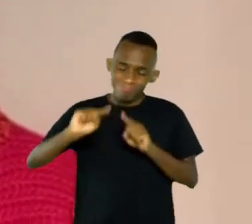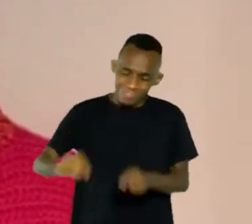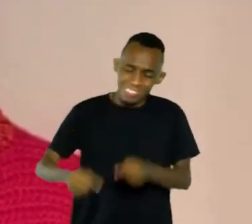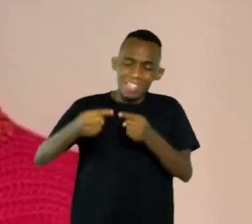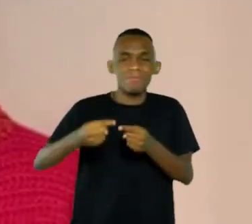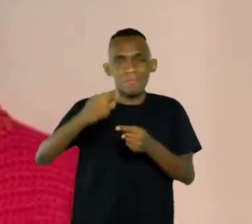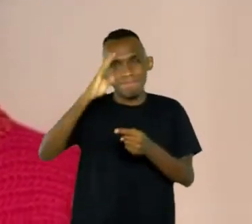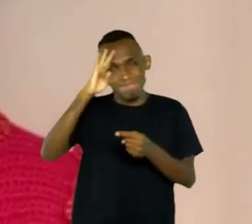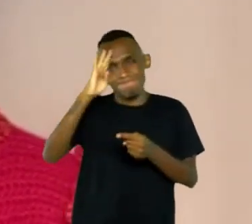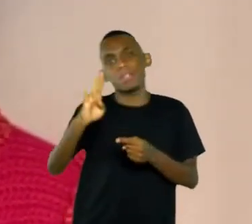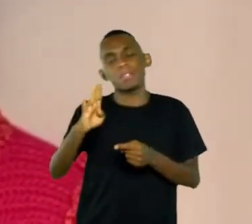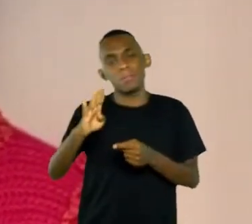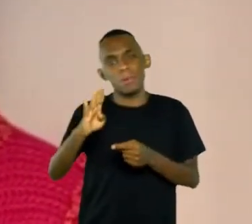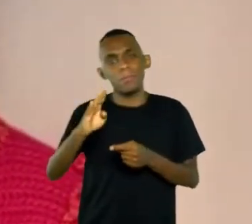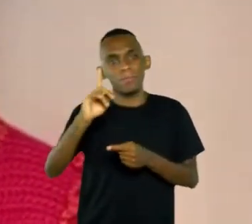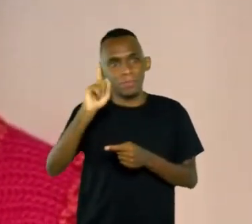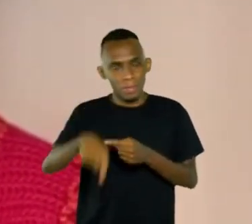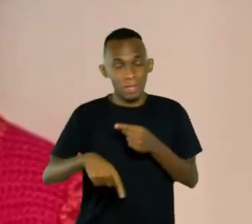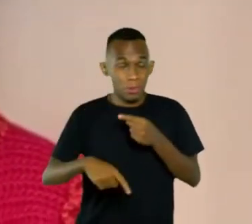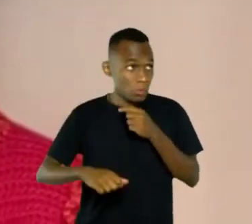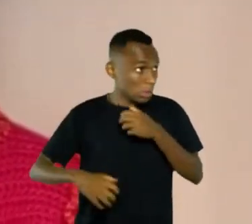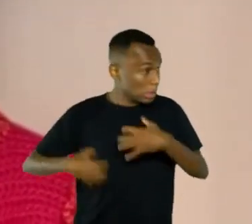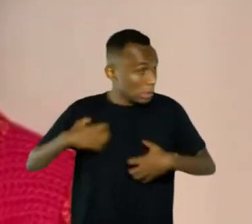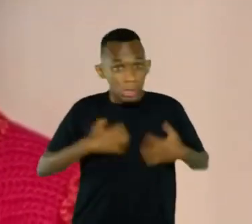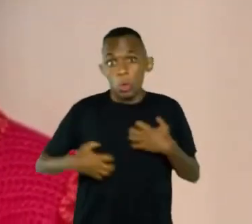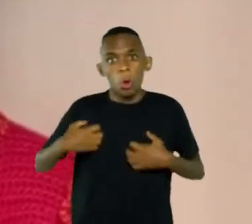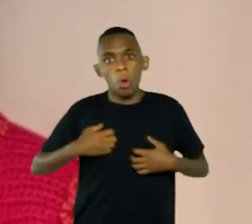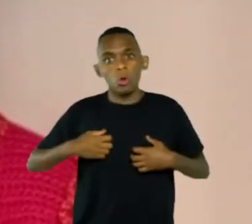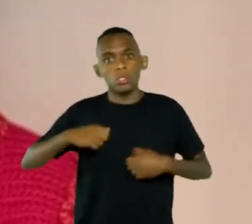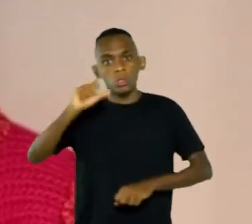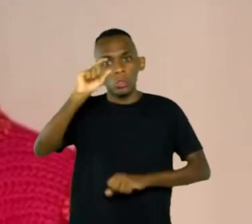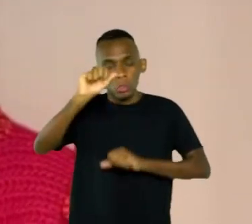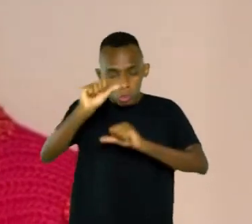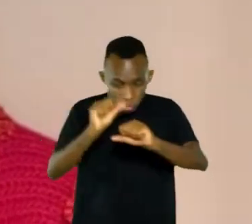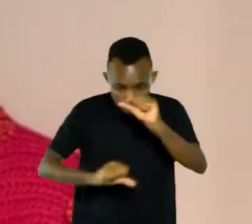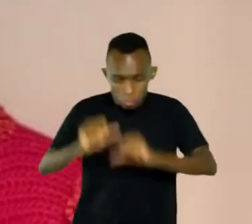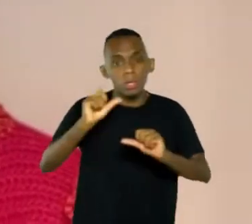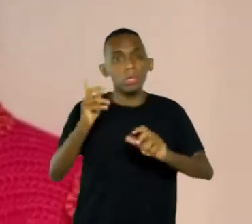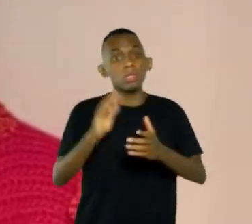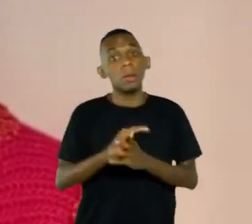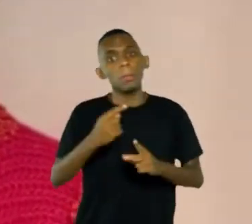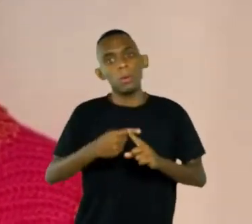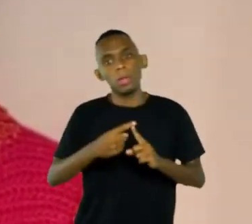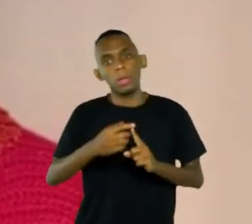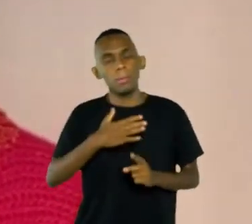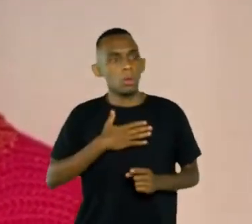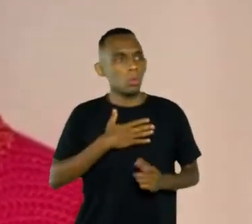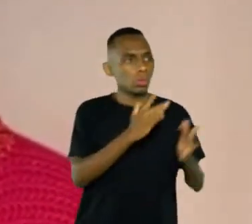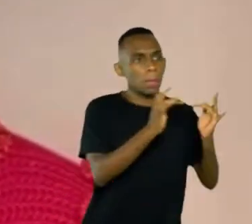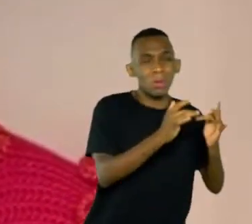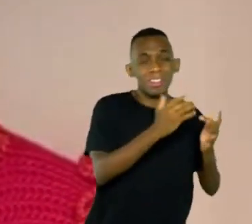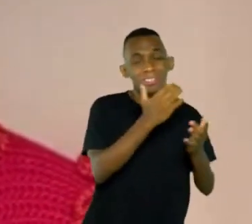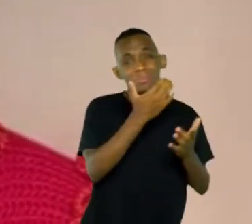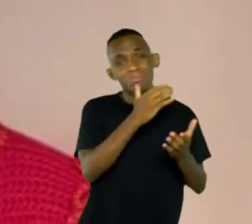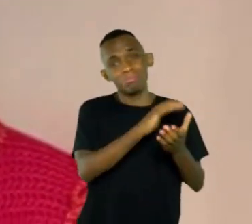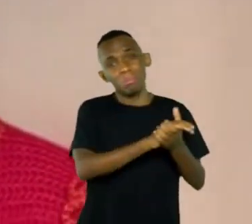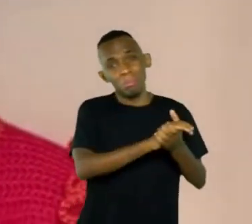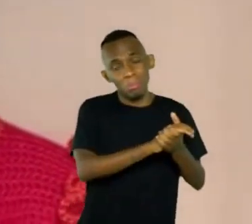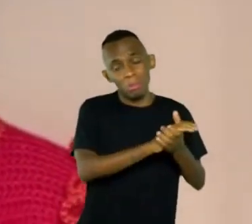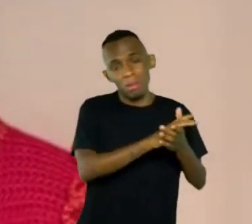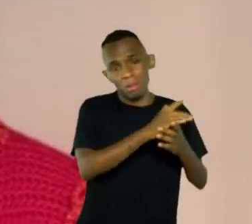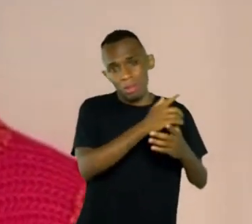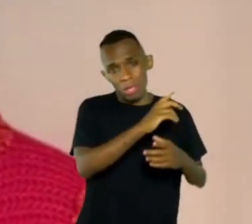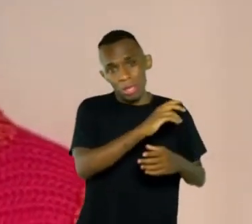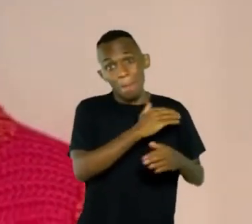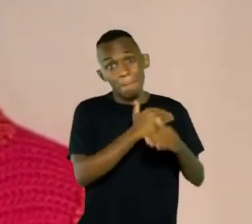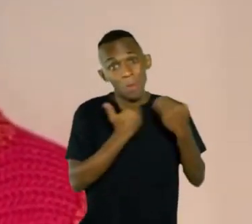aí é que foi muito transformador, porque eu estava vivendo uma grande tristeza, que era a morte do Gui, mas eu também estava vivendo uma grande alegria, que era a vinda